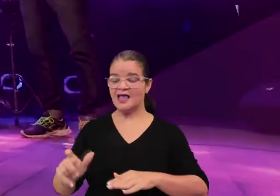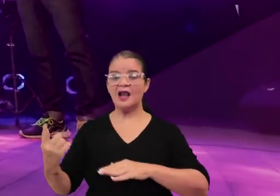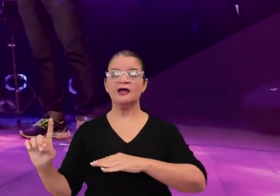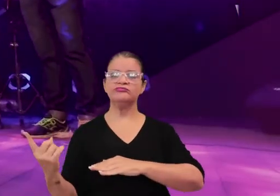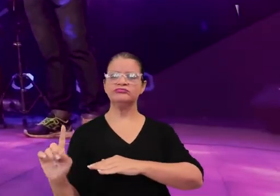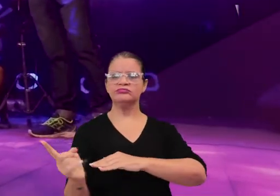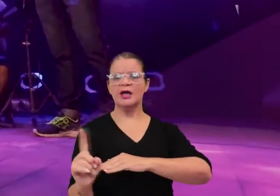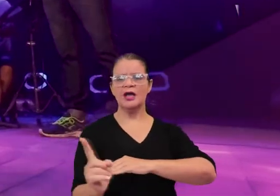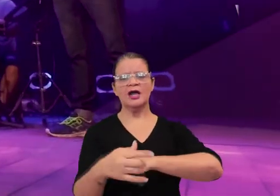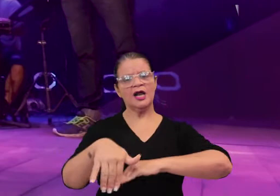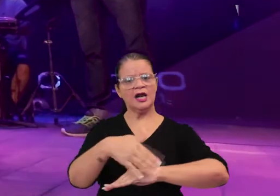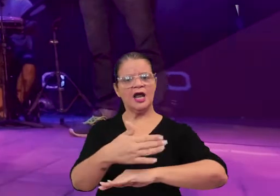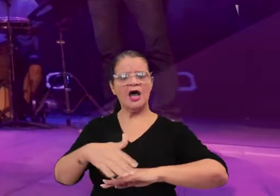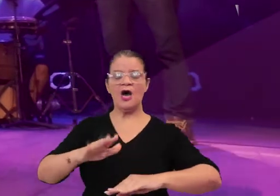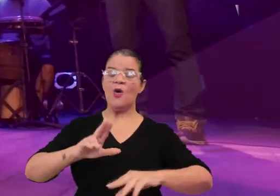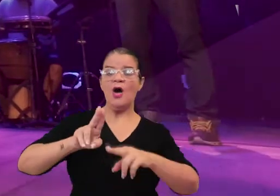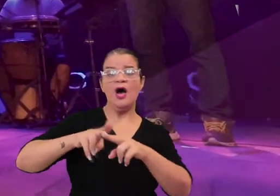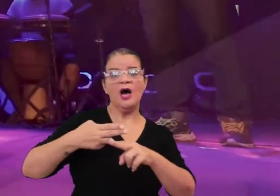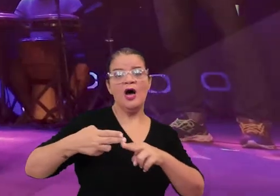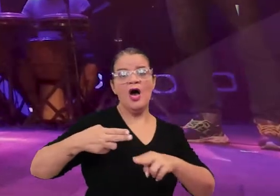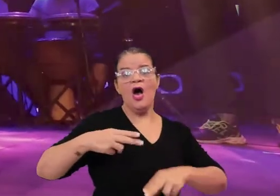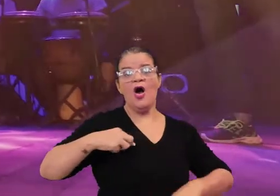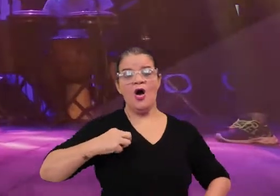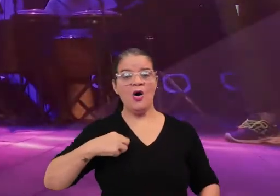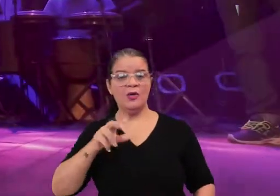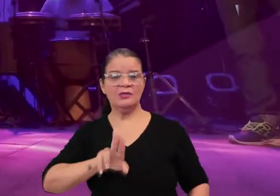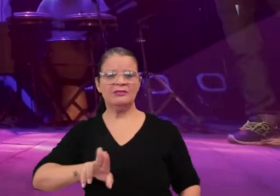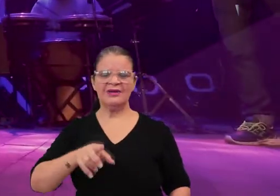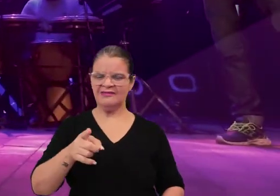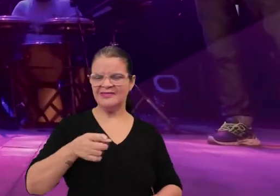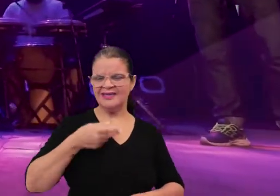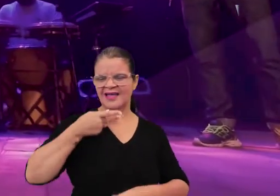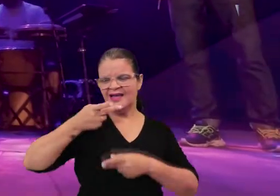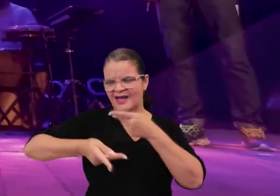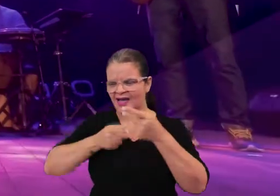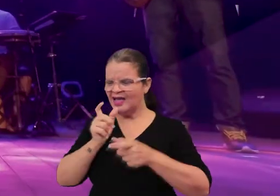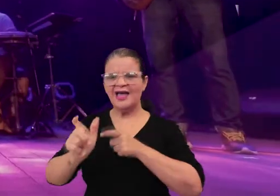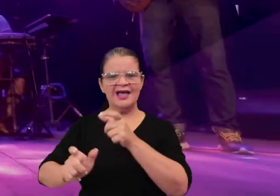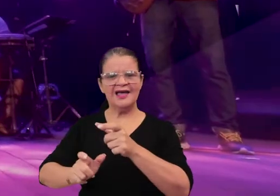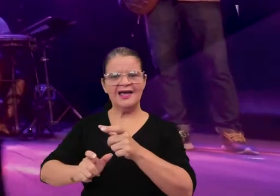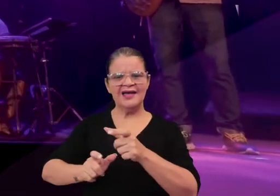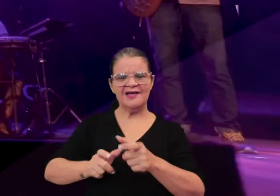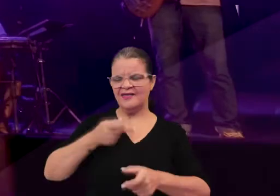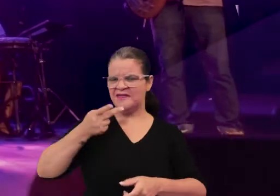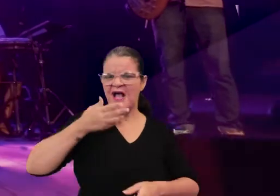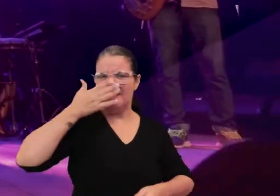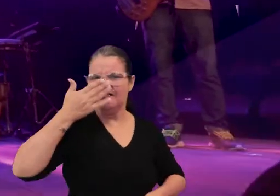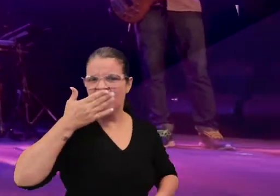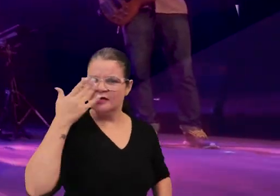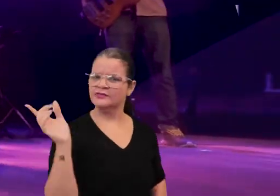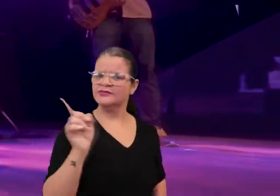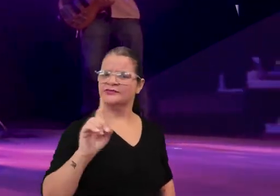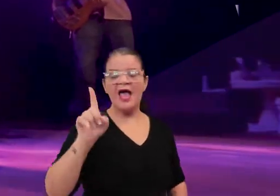Se ela anda na rua, vestida ou nua, não vem com cantada, batizar